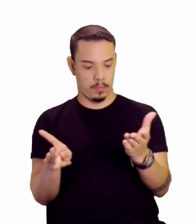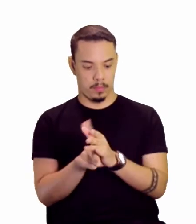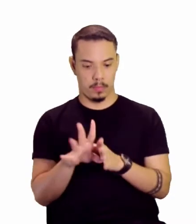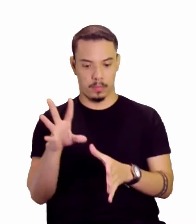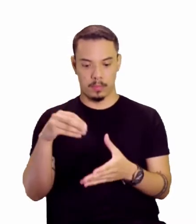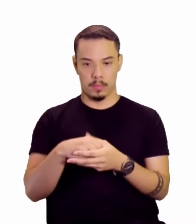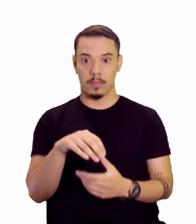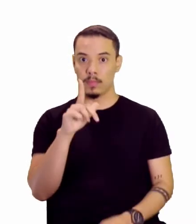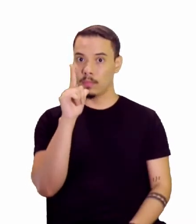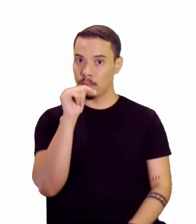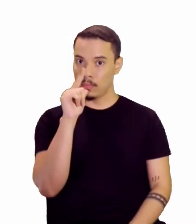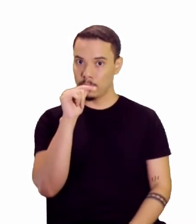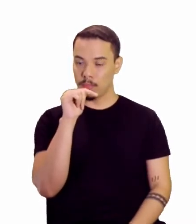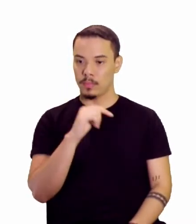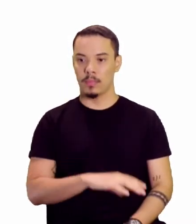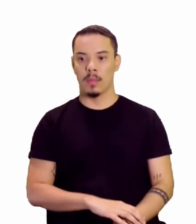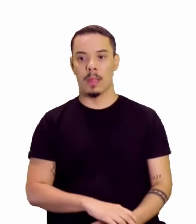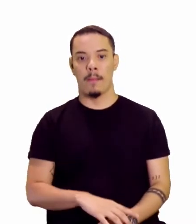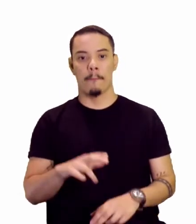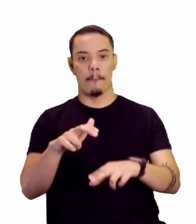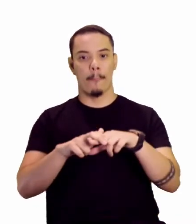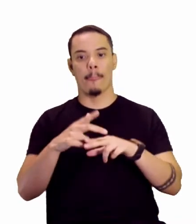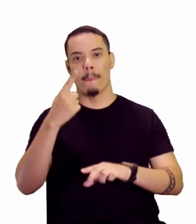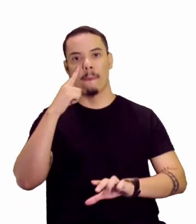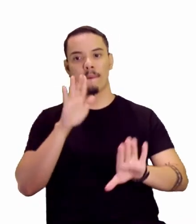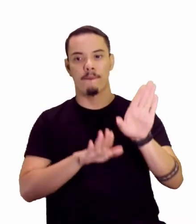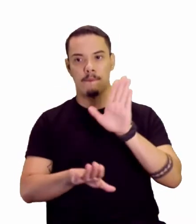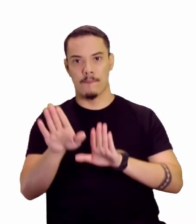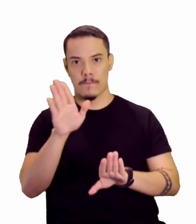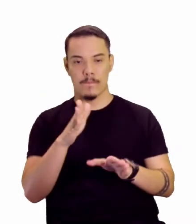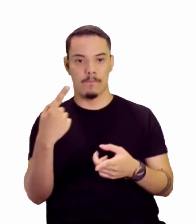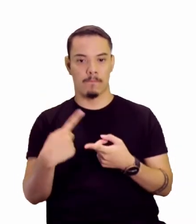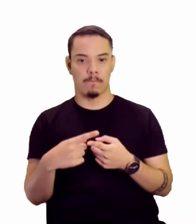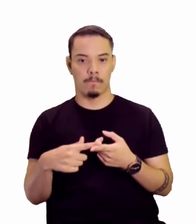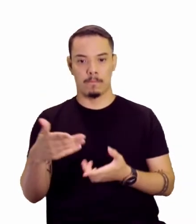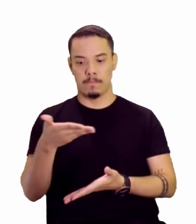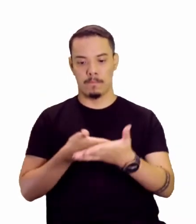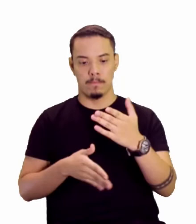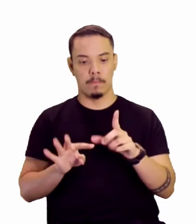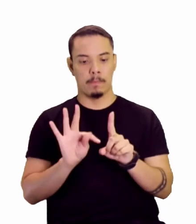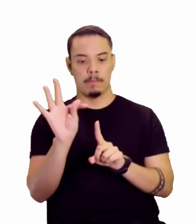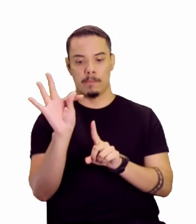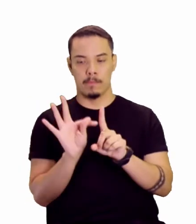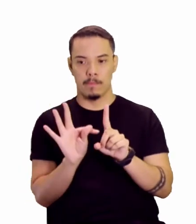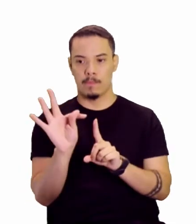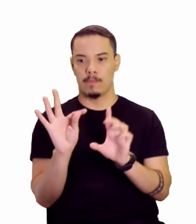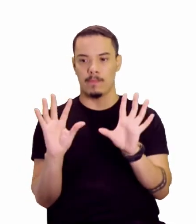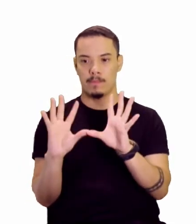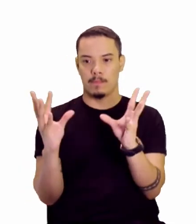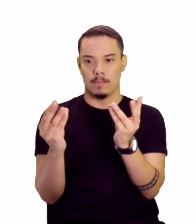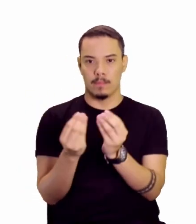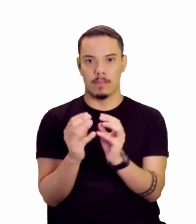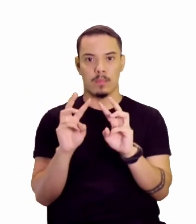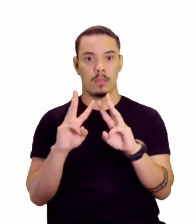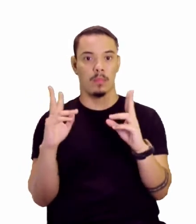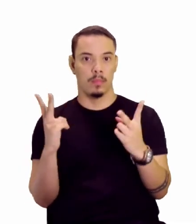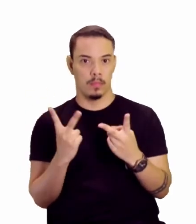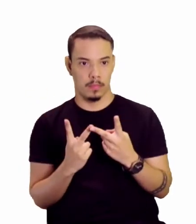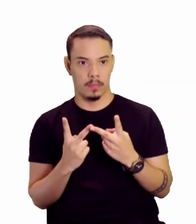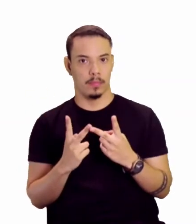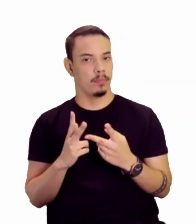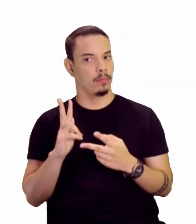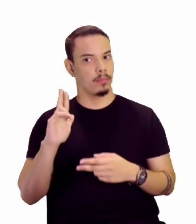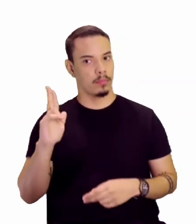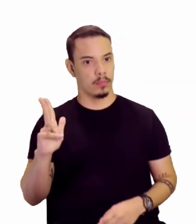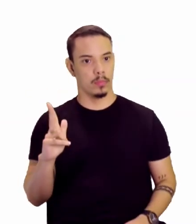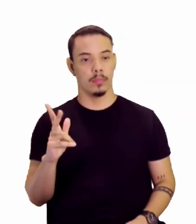moléculas, né? Aí aqui a gente tem que ter cuidado em questão de já envolveria temperatura, né? Estado da matéria, tá, pessoal?